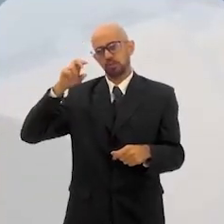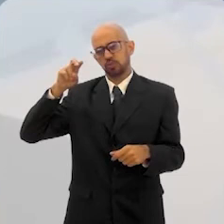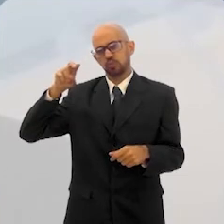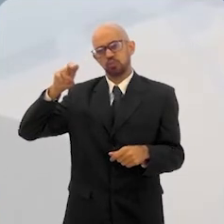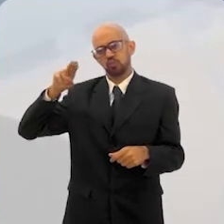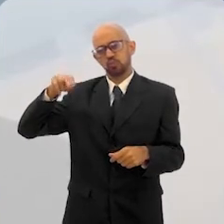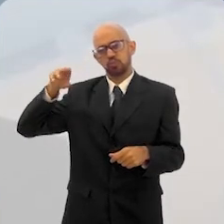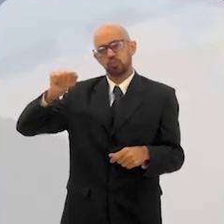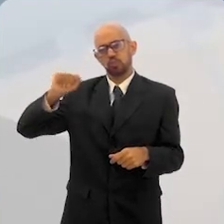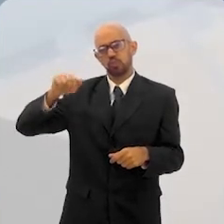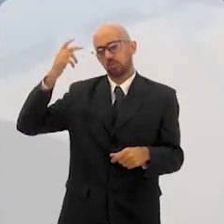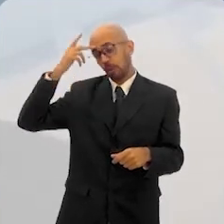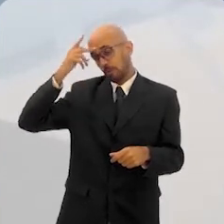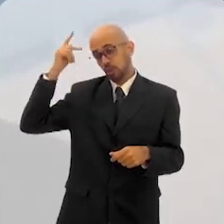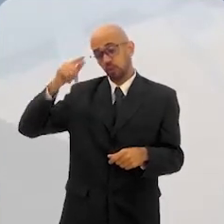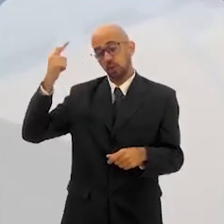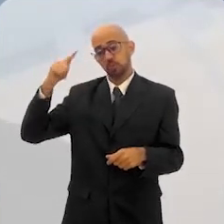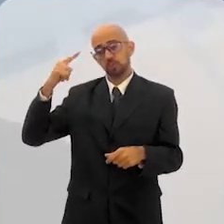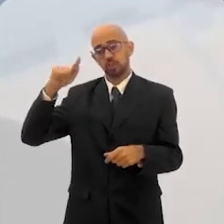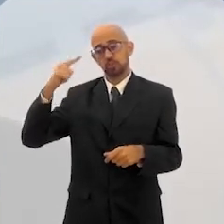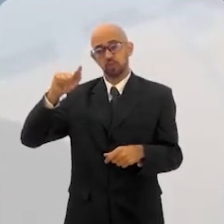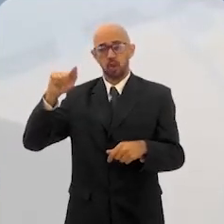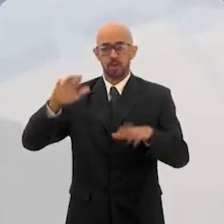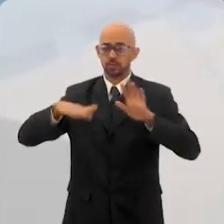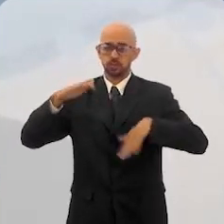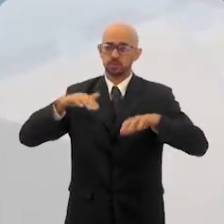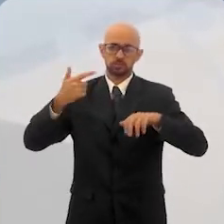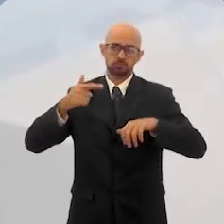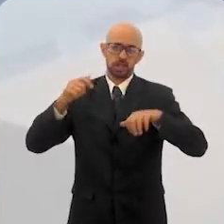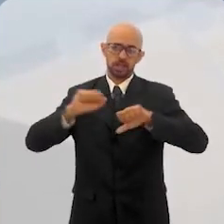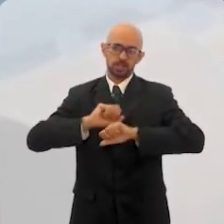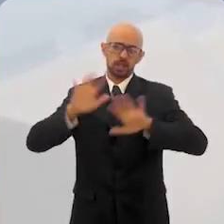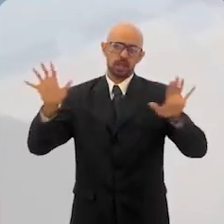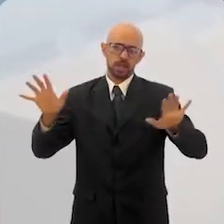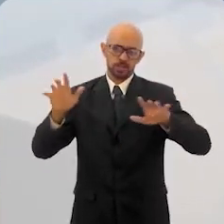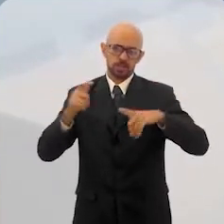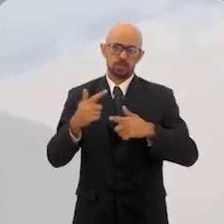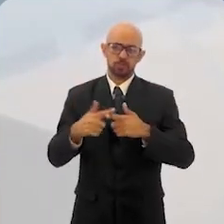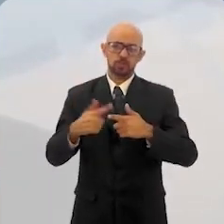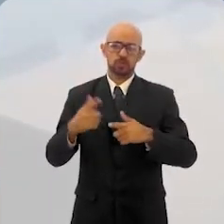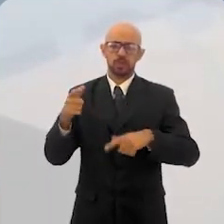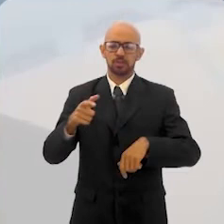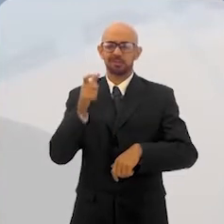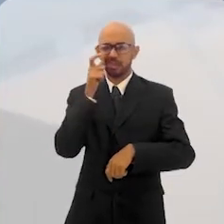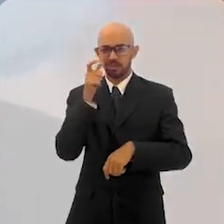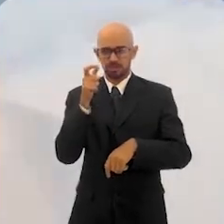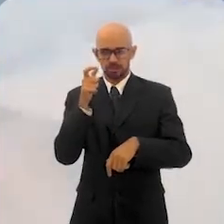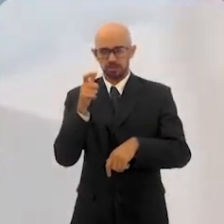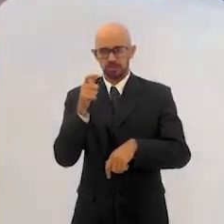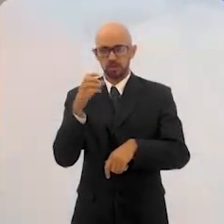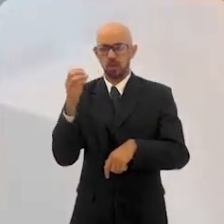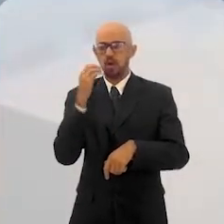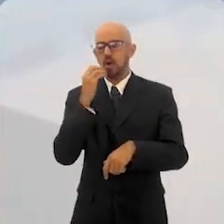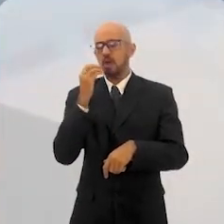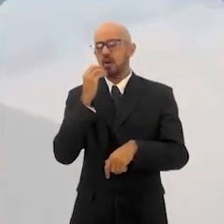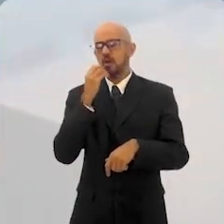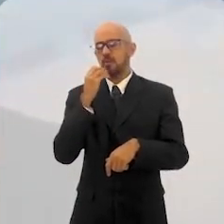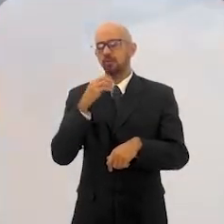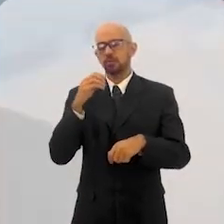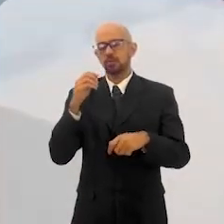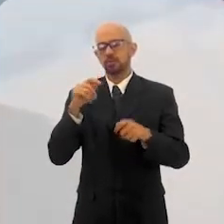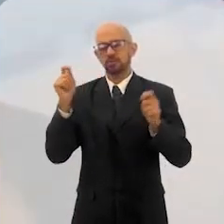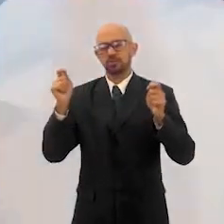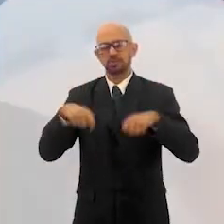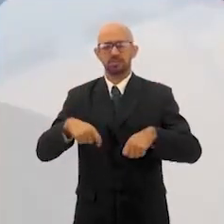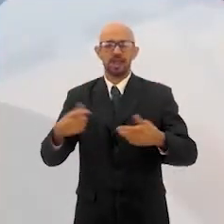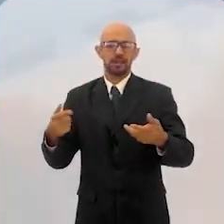Ninguém que inicia como gestor tem, às vezes, essa clareza. Eu digo que uma coisa interessante, aí eu obviamente não vou ter como, eu vou